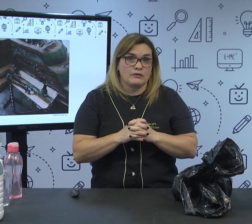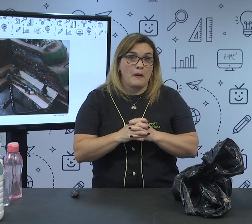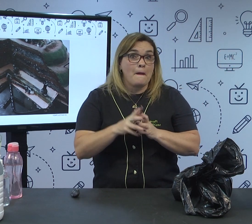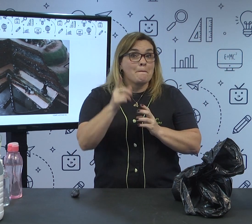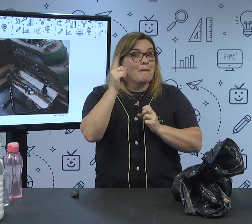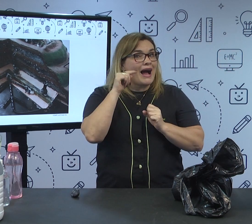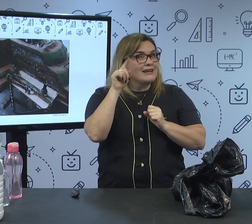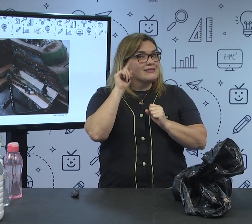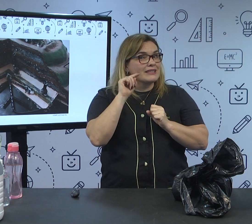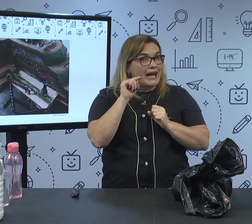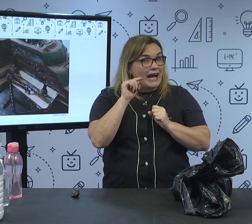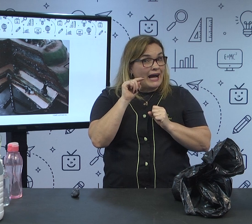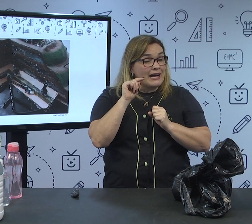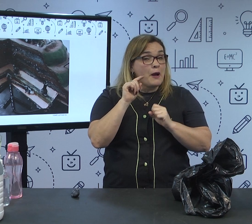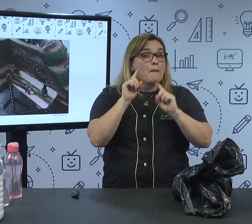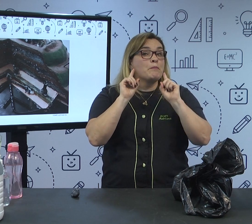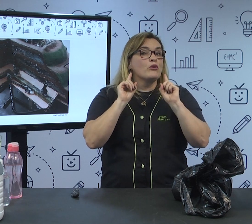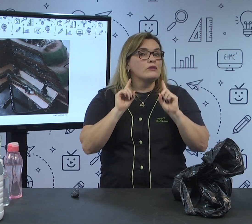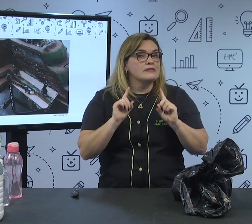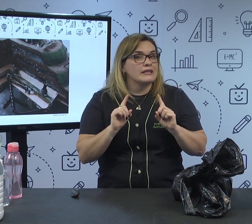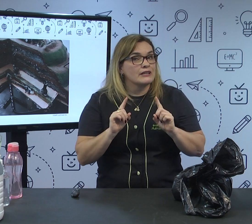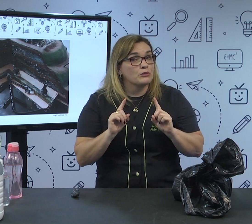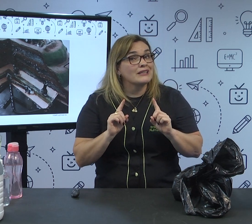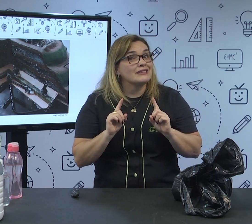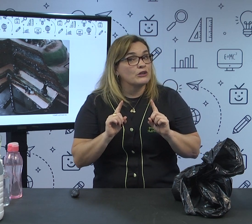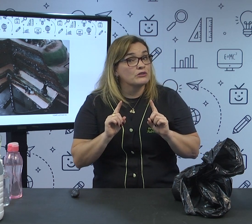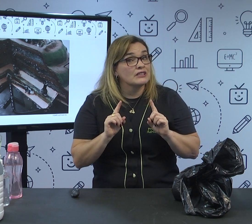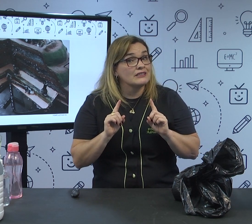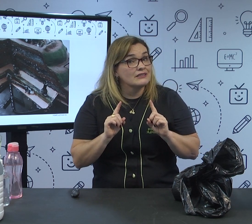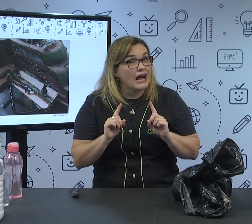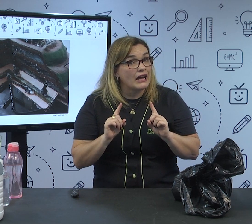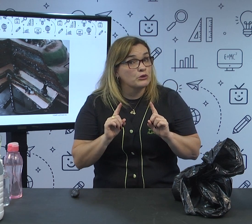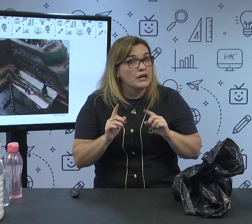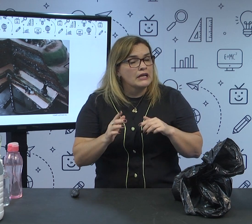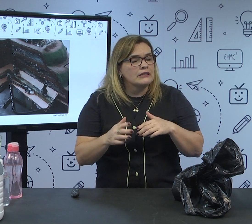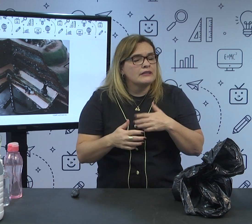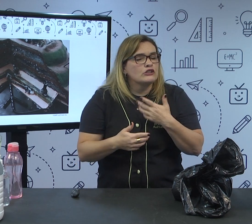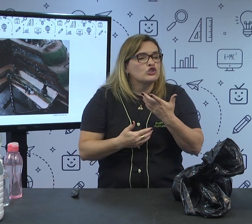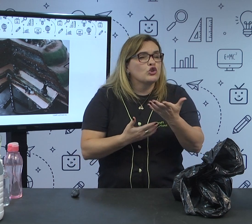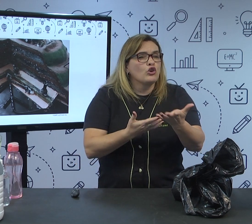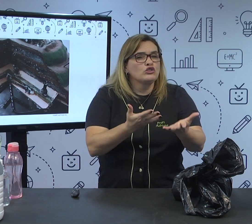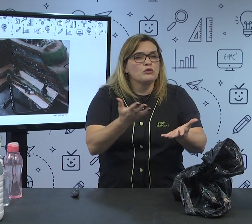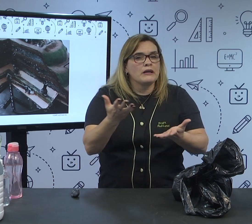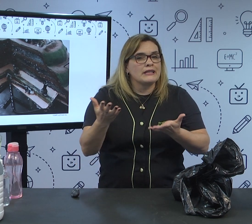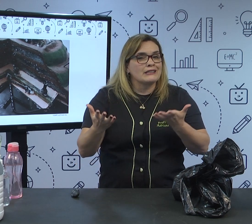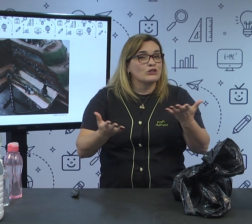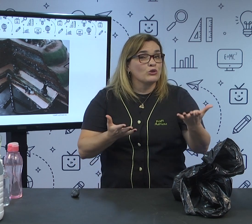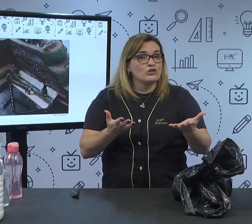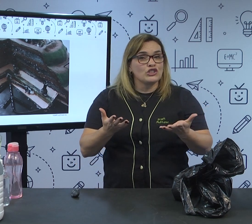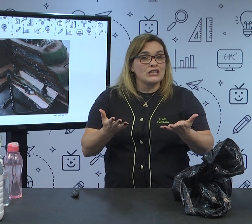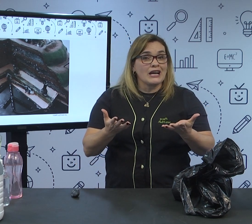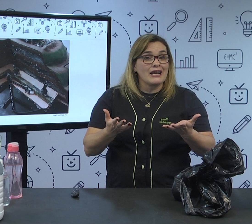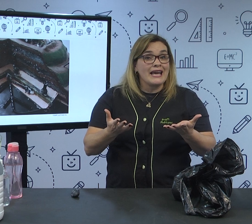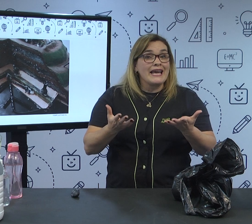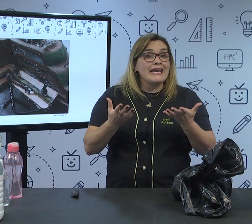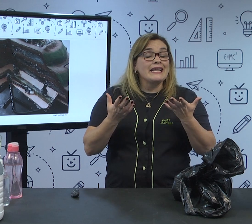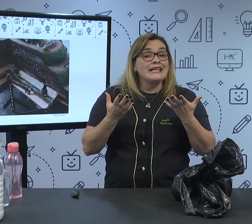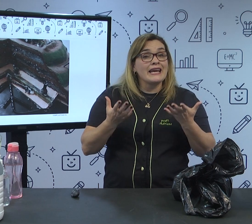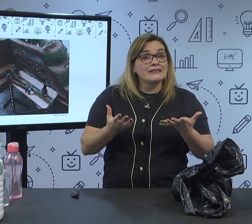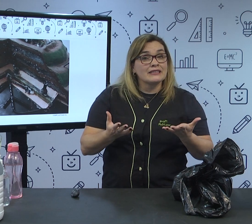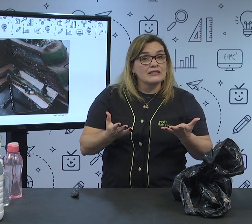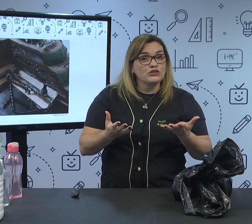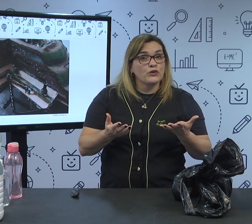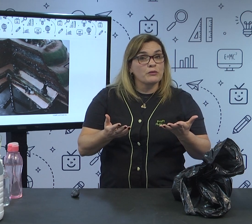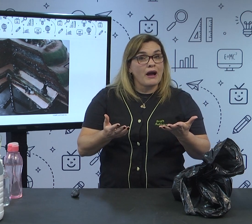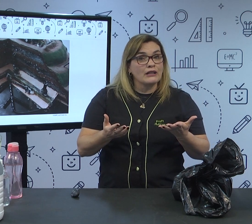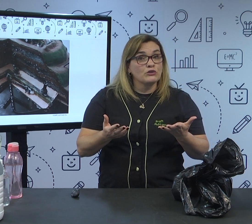tóxicos. Mas lá, por ser um aterro sanitário e ter toda uma tecnologia, ele